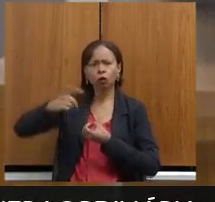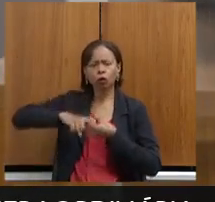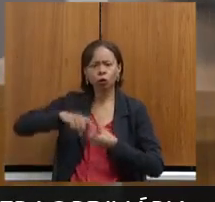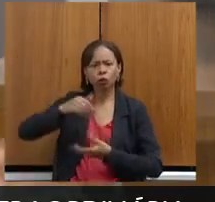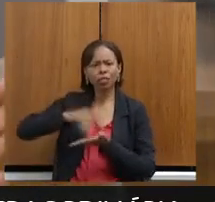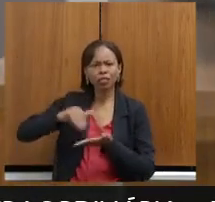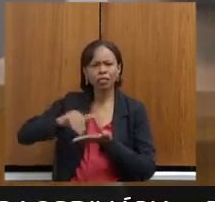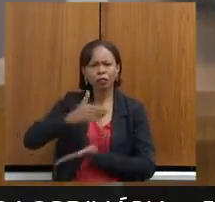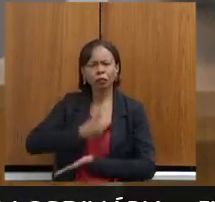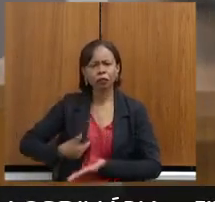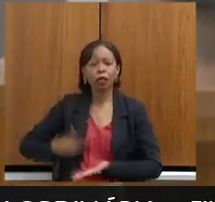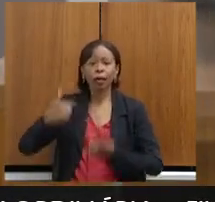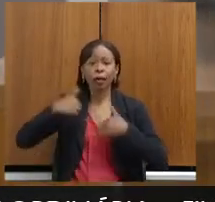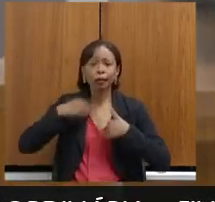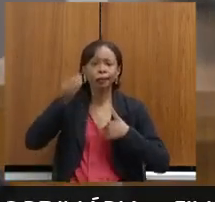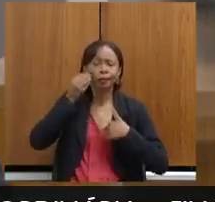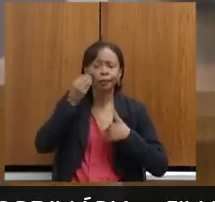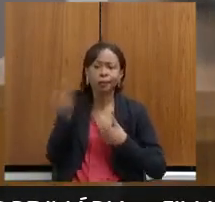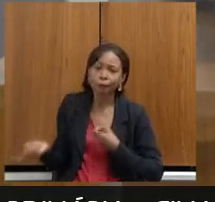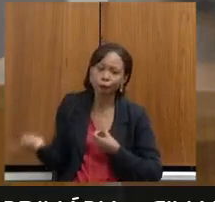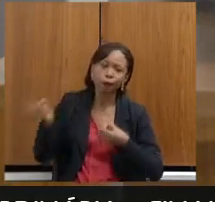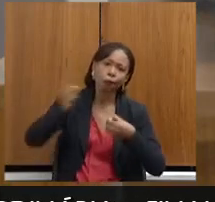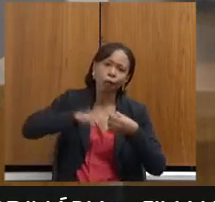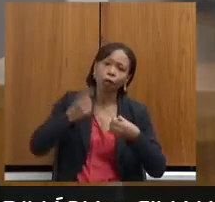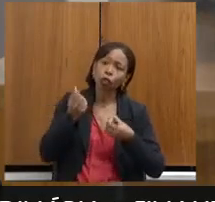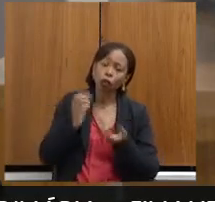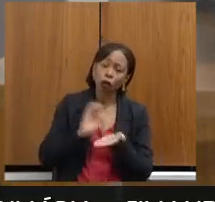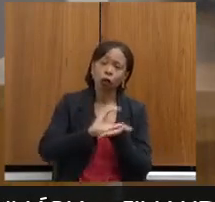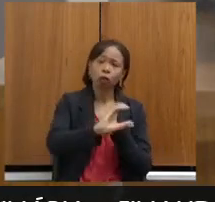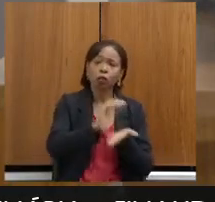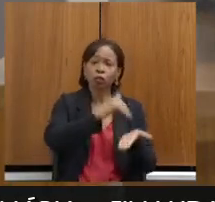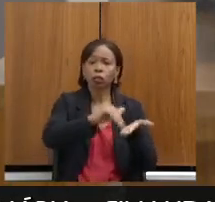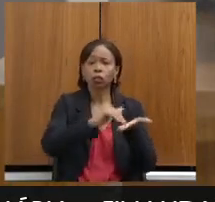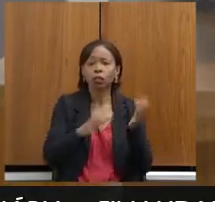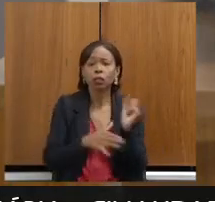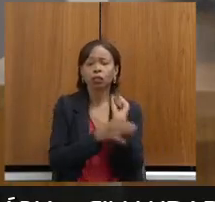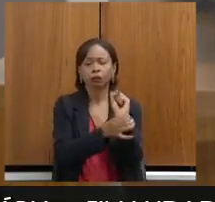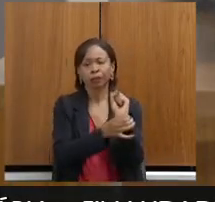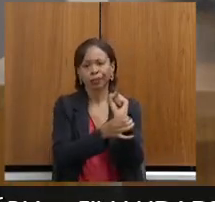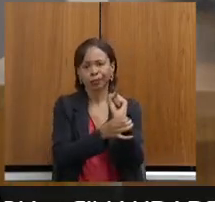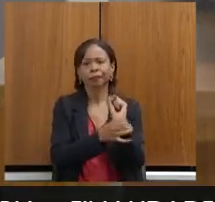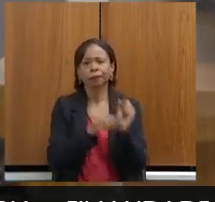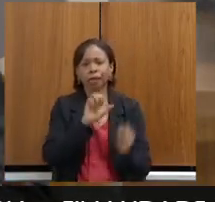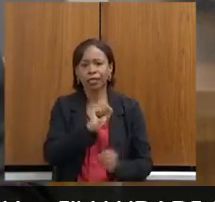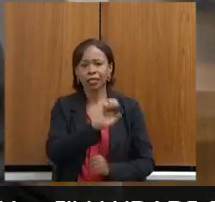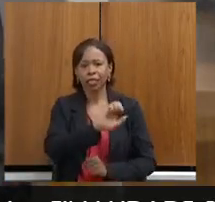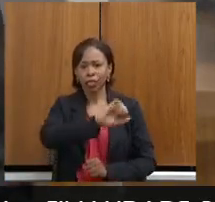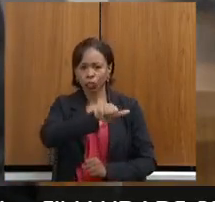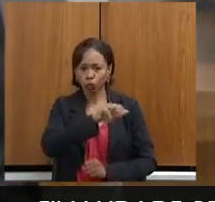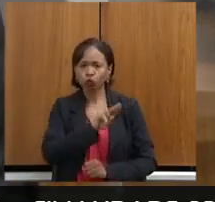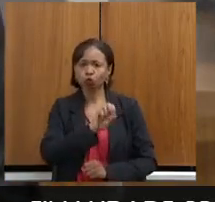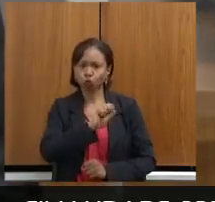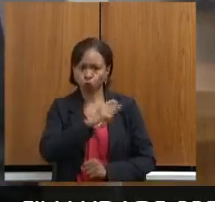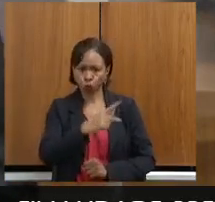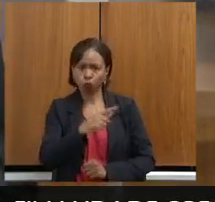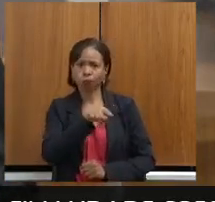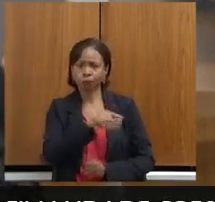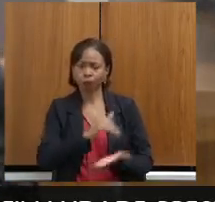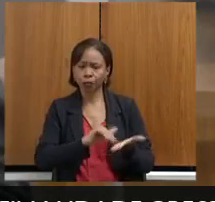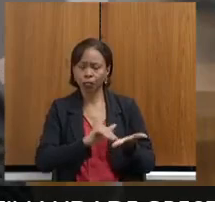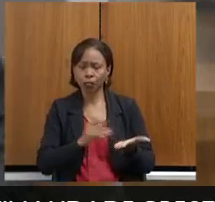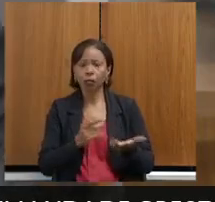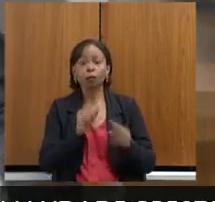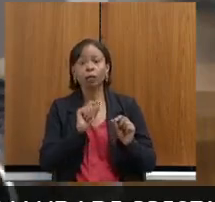fazer com que os recursos volte para a secretaria de segurança para ser jussp para que serve